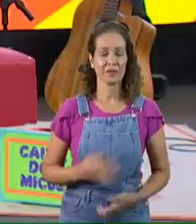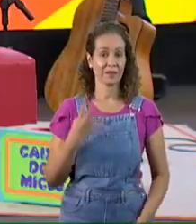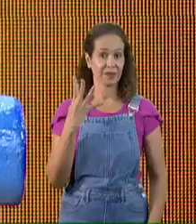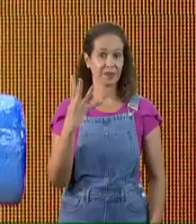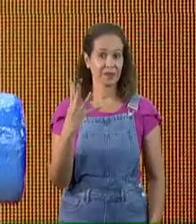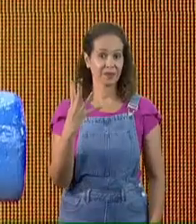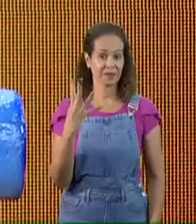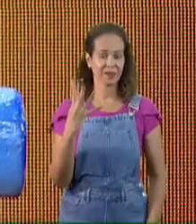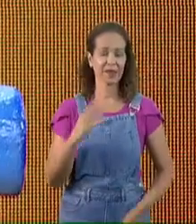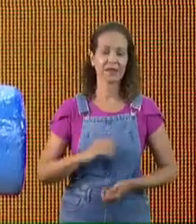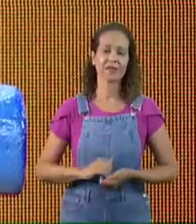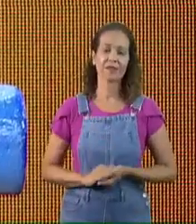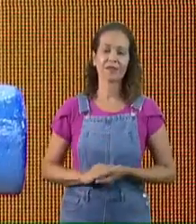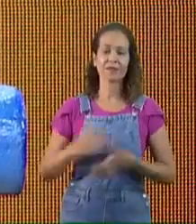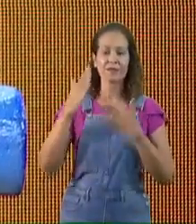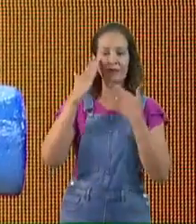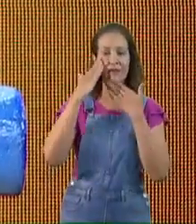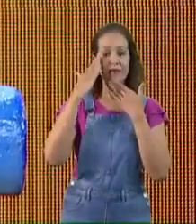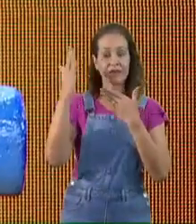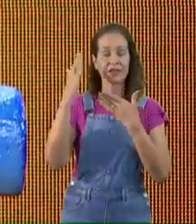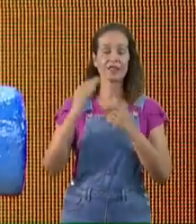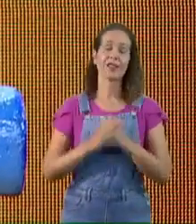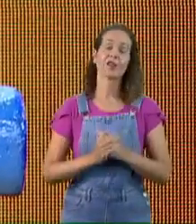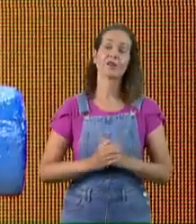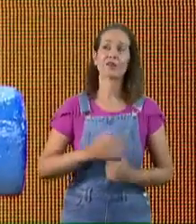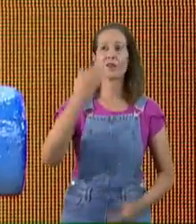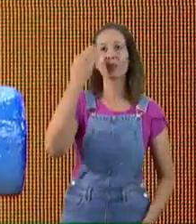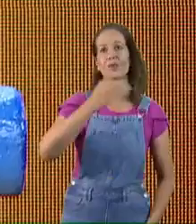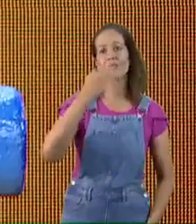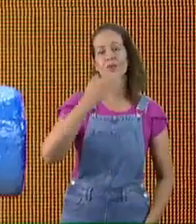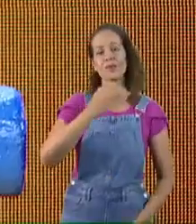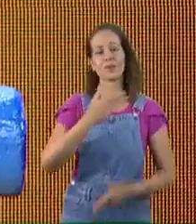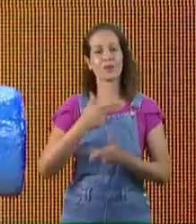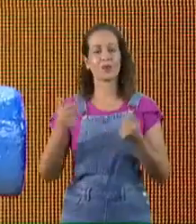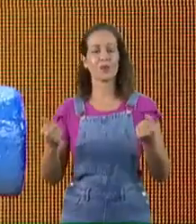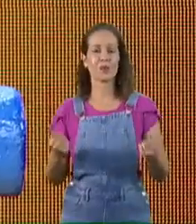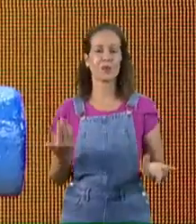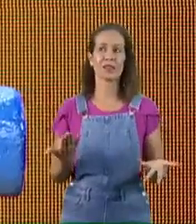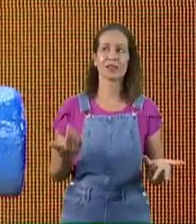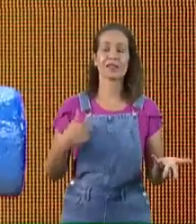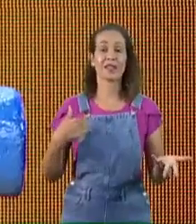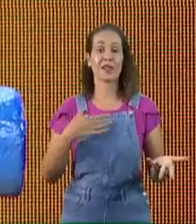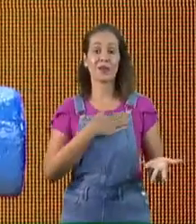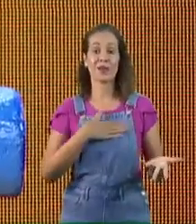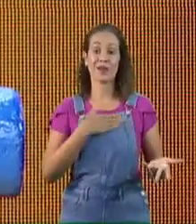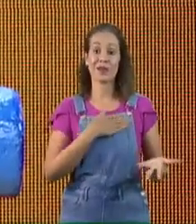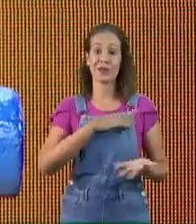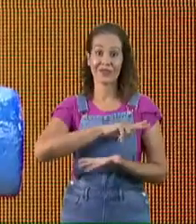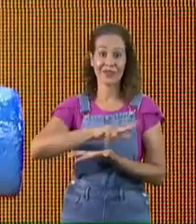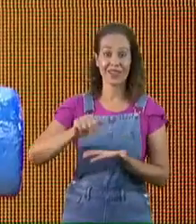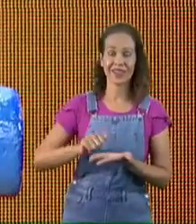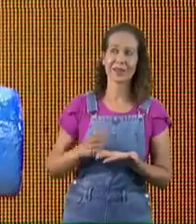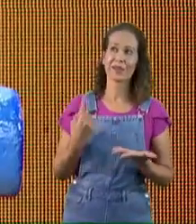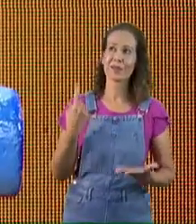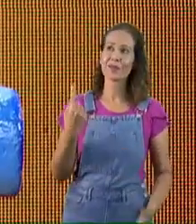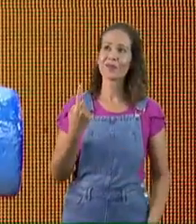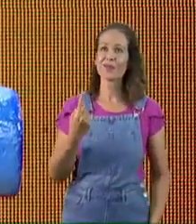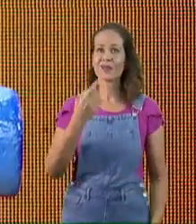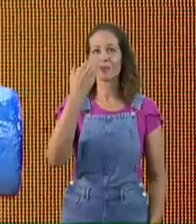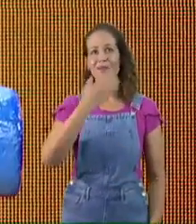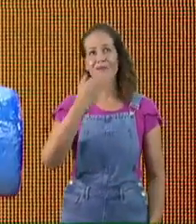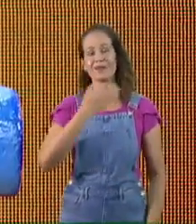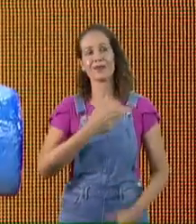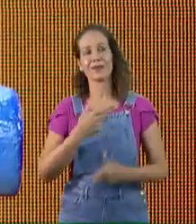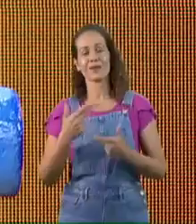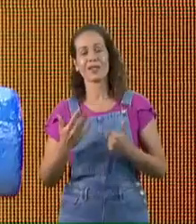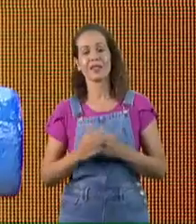Quatro. Eita. Gratidão por uma fruta. Ah, eu gosto de muitas frutas, né? Mas vamos lá, uma fruta que eu mais